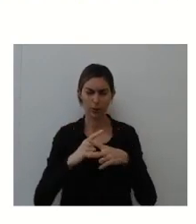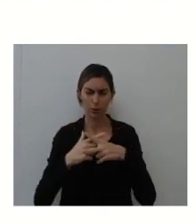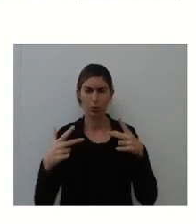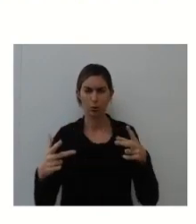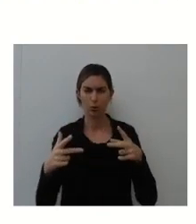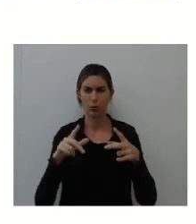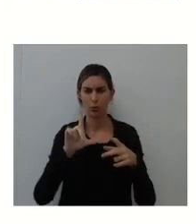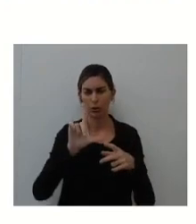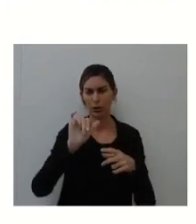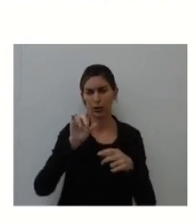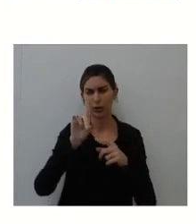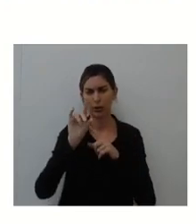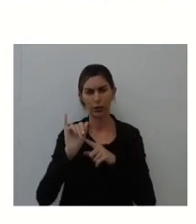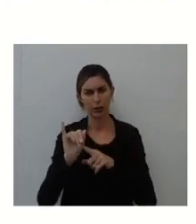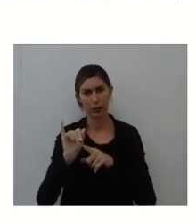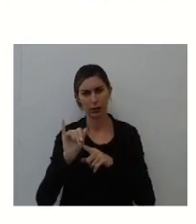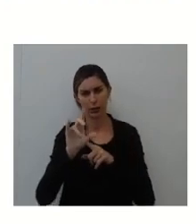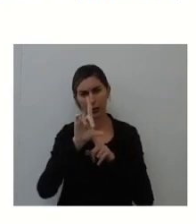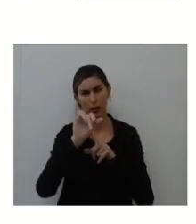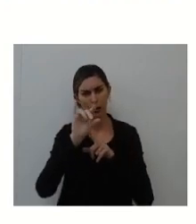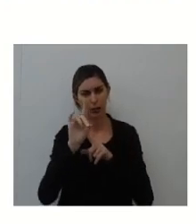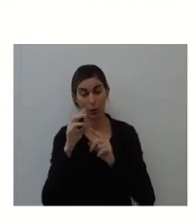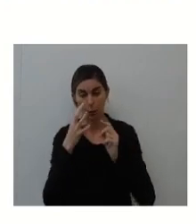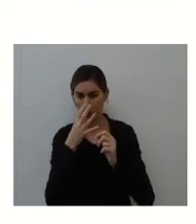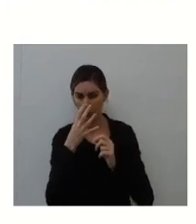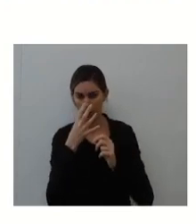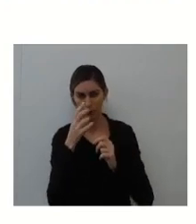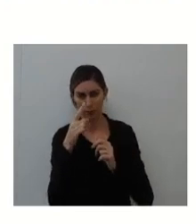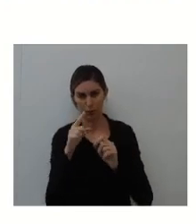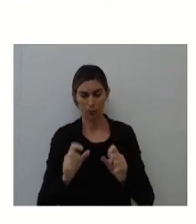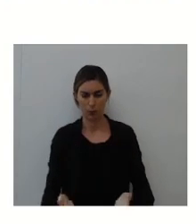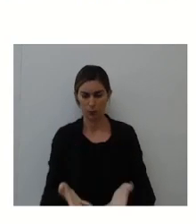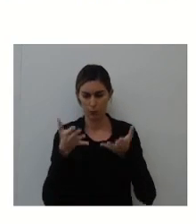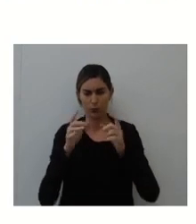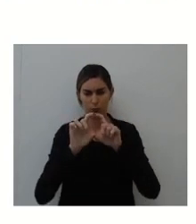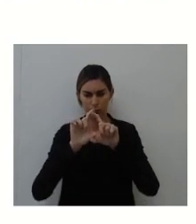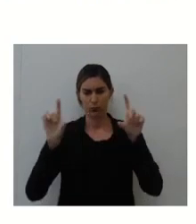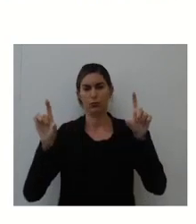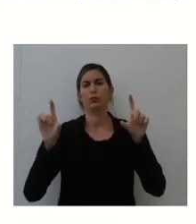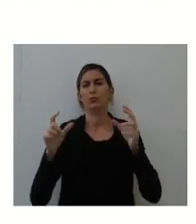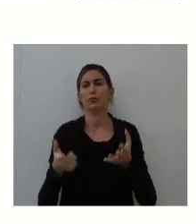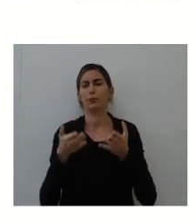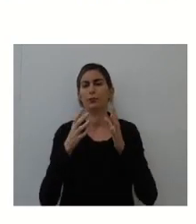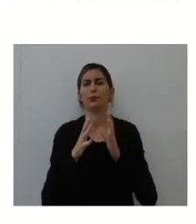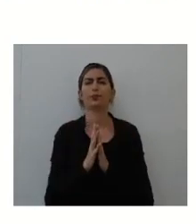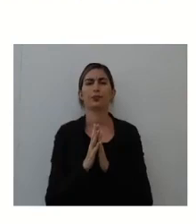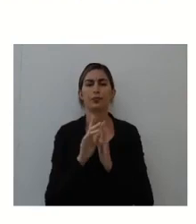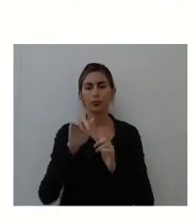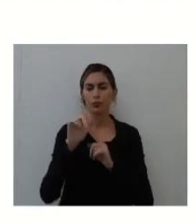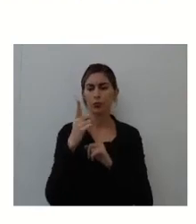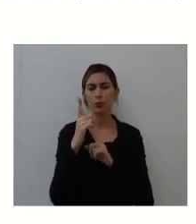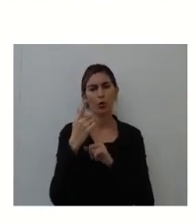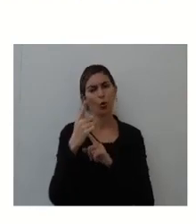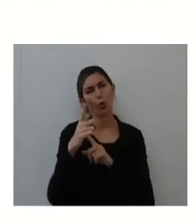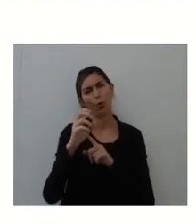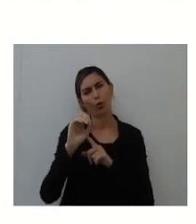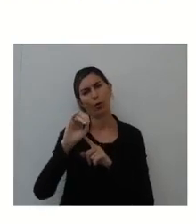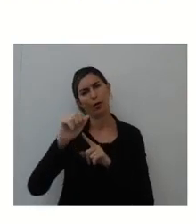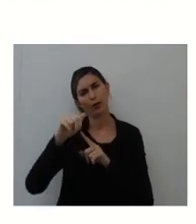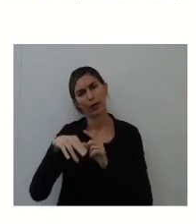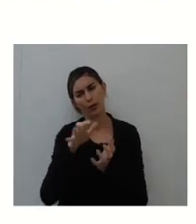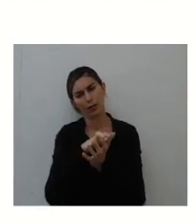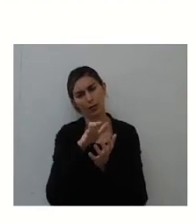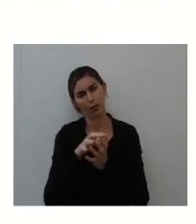chama lead. O que é o lead? Observe aí que eu deixei destacado para vocês Goiânia, Recife e